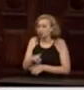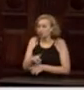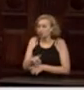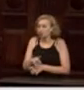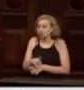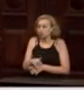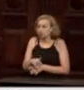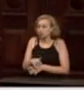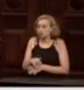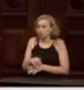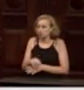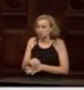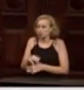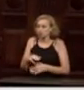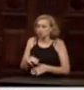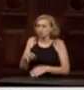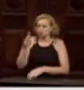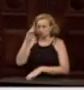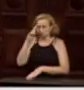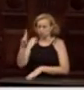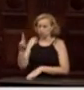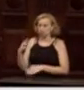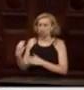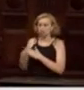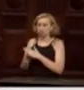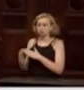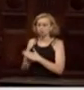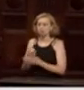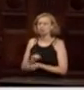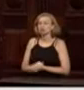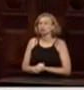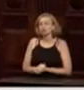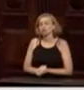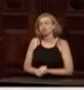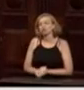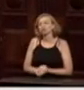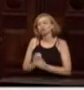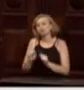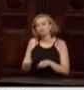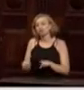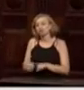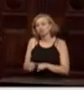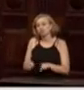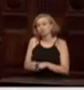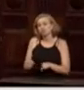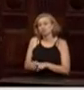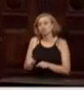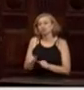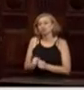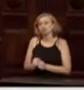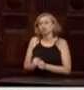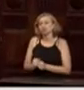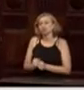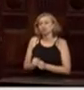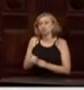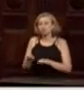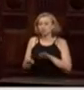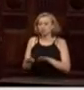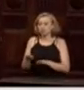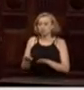chamados empresários no setor, e que a gente pudesse estabelecer um equilíbrio